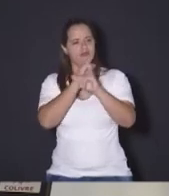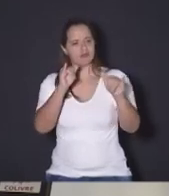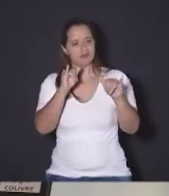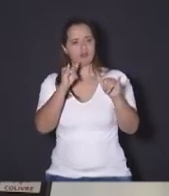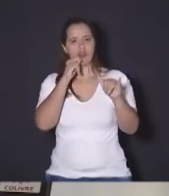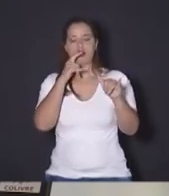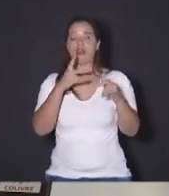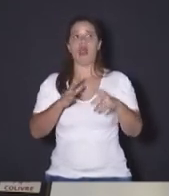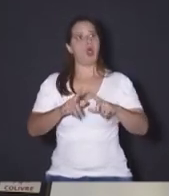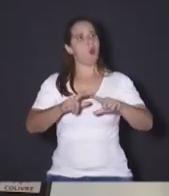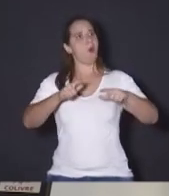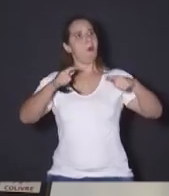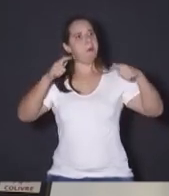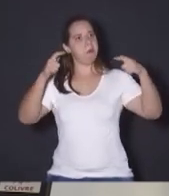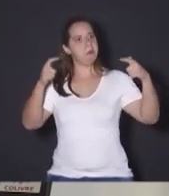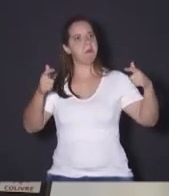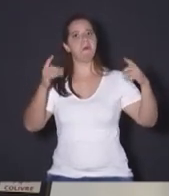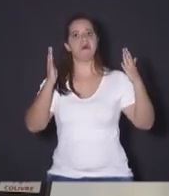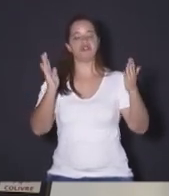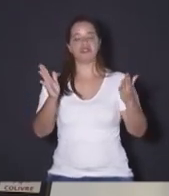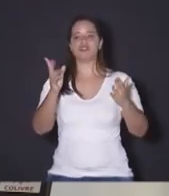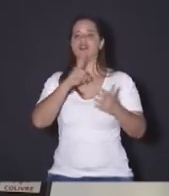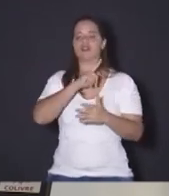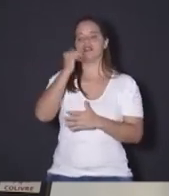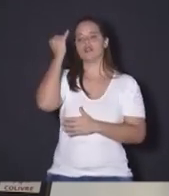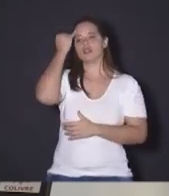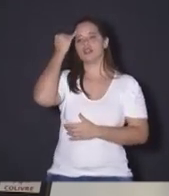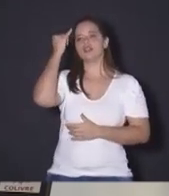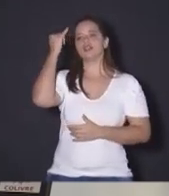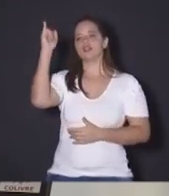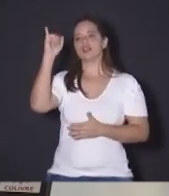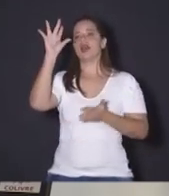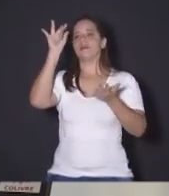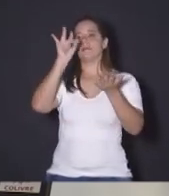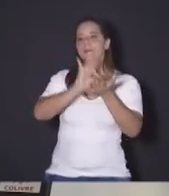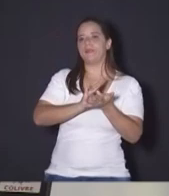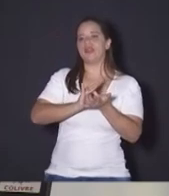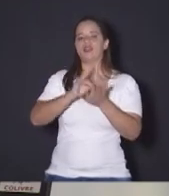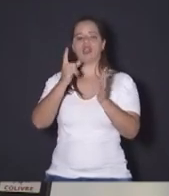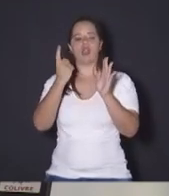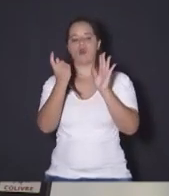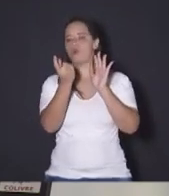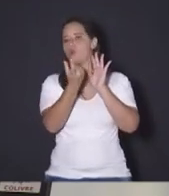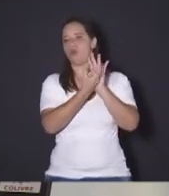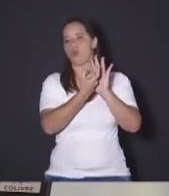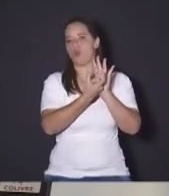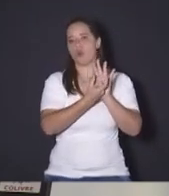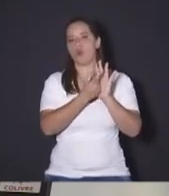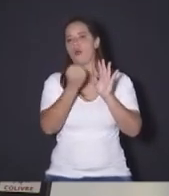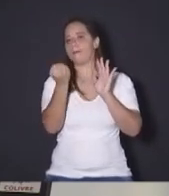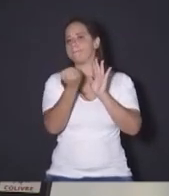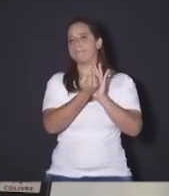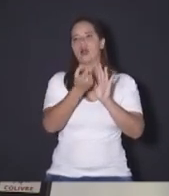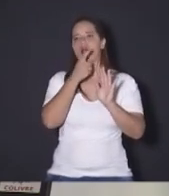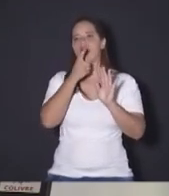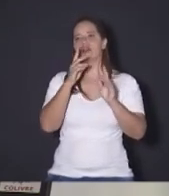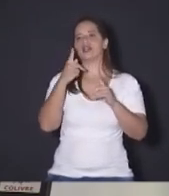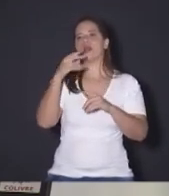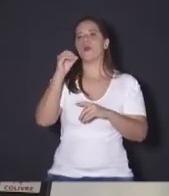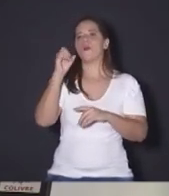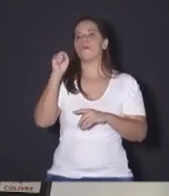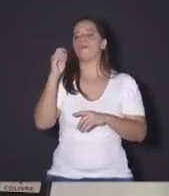seria uma grande coisa porque já existe uma idéia de aplicar um selinho em post que estão sendo